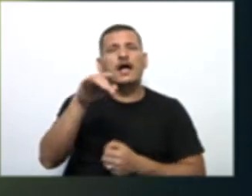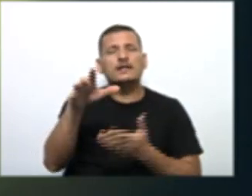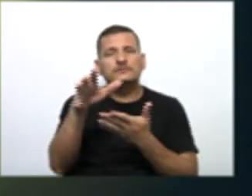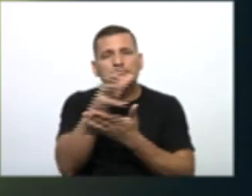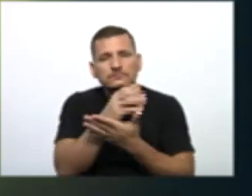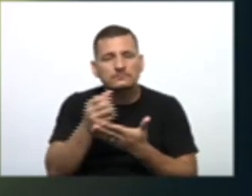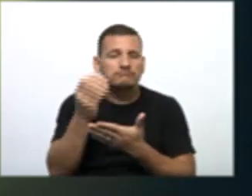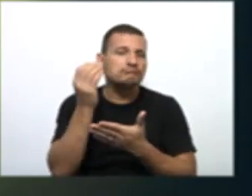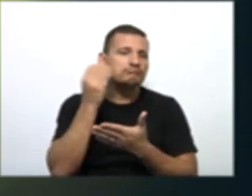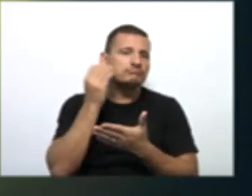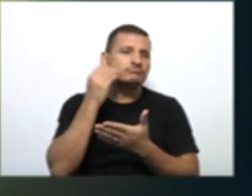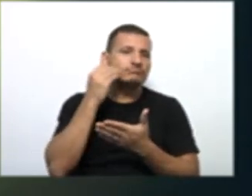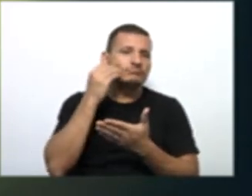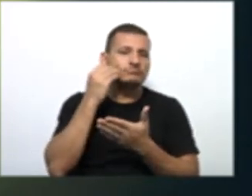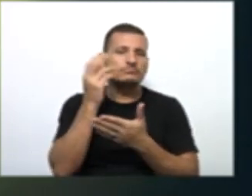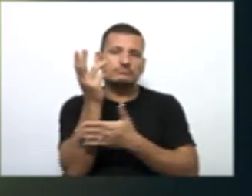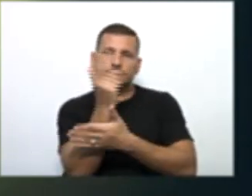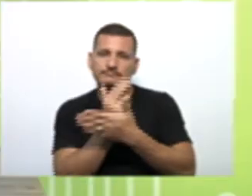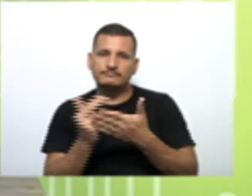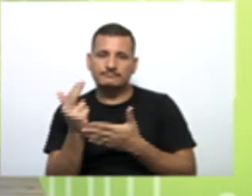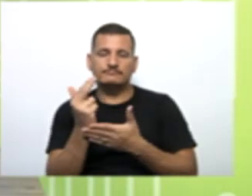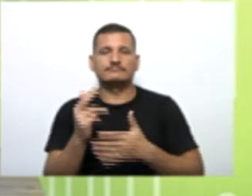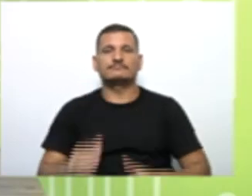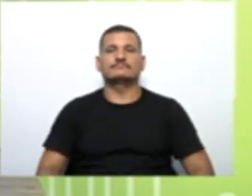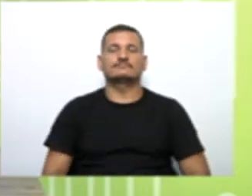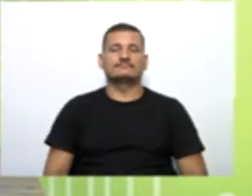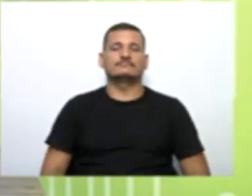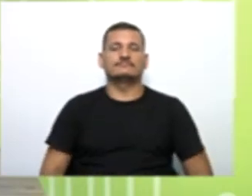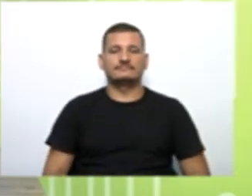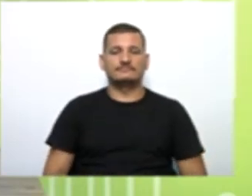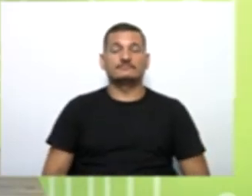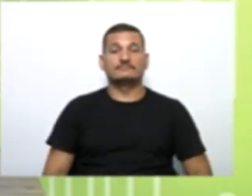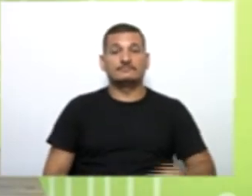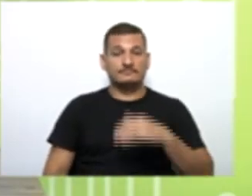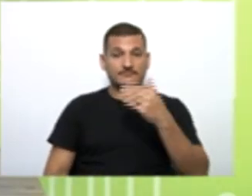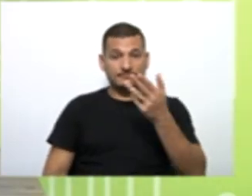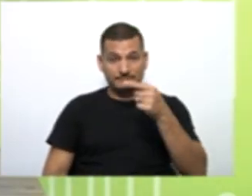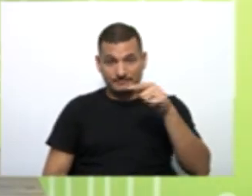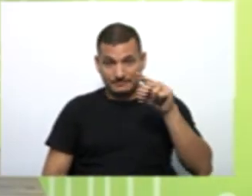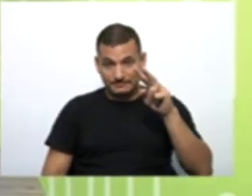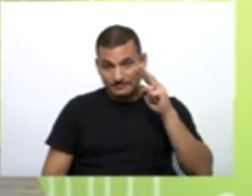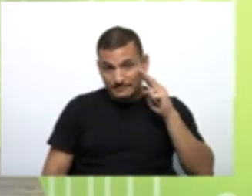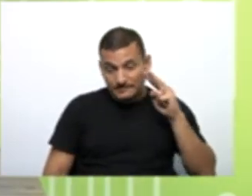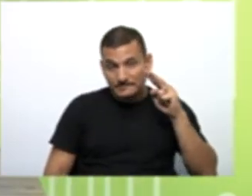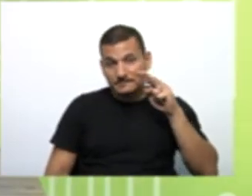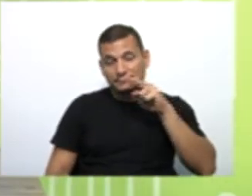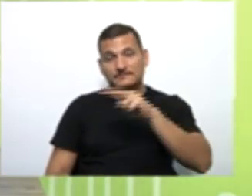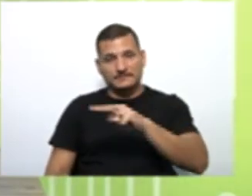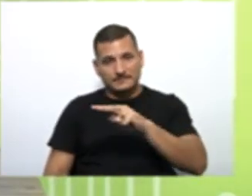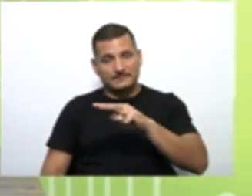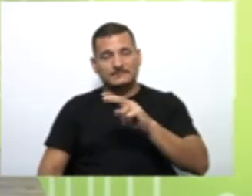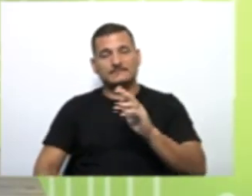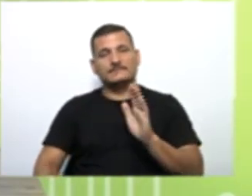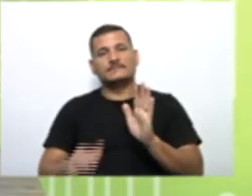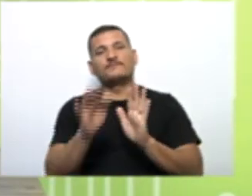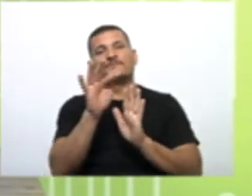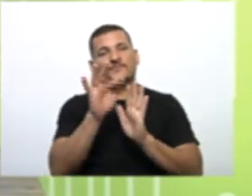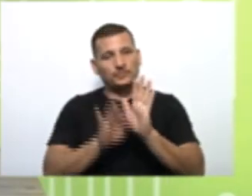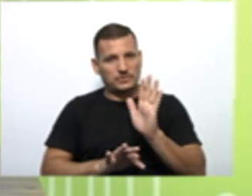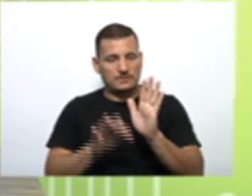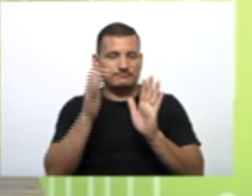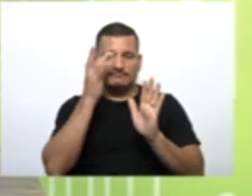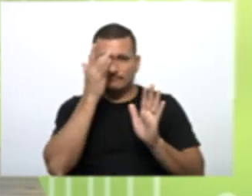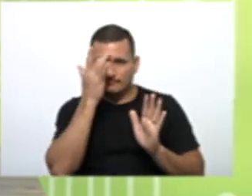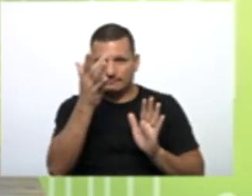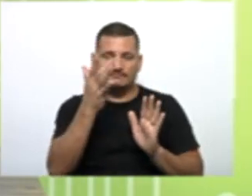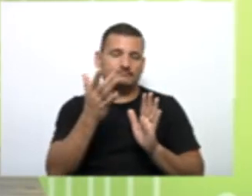me preparar para o evento científico. Até lá! Muito bem, vocês viram que um formulário é fácil de aplicar, né?